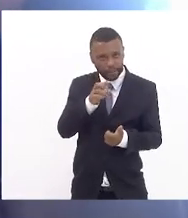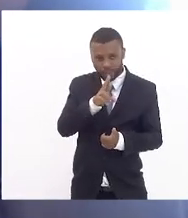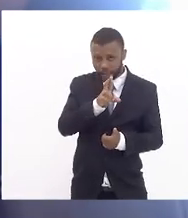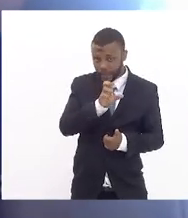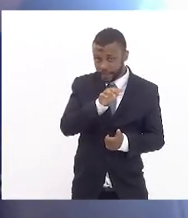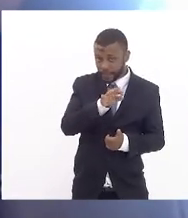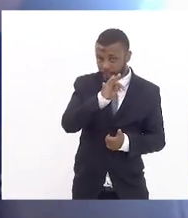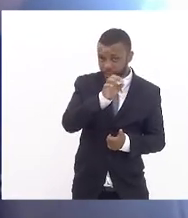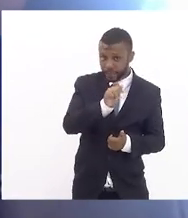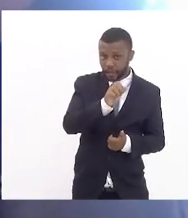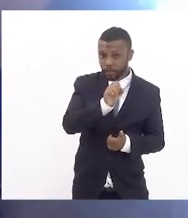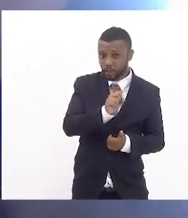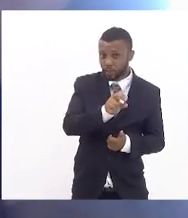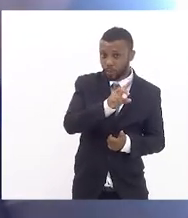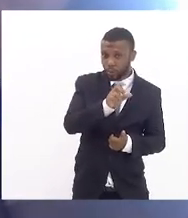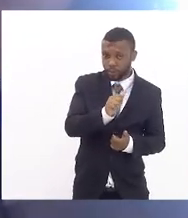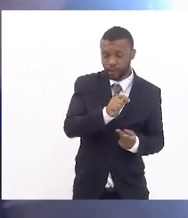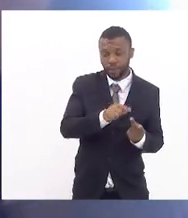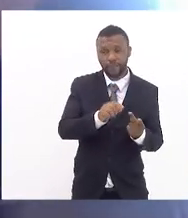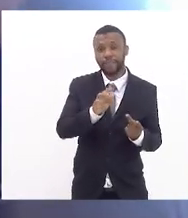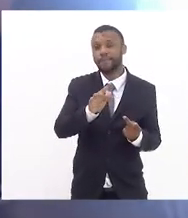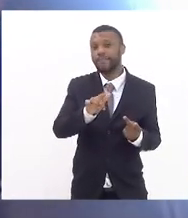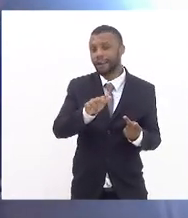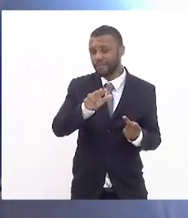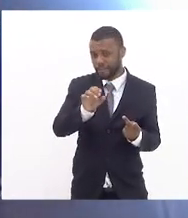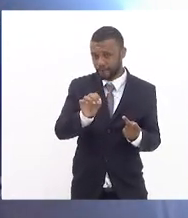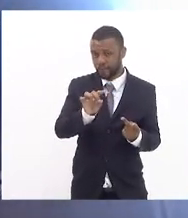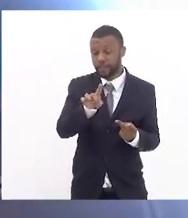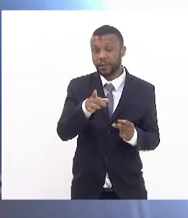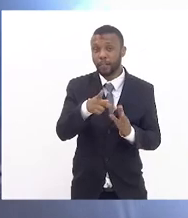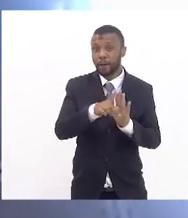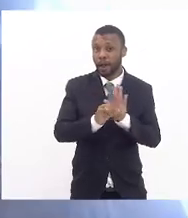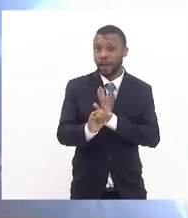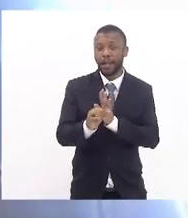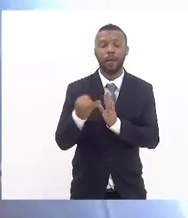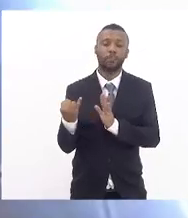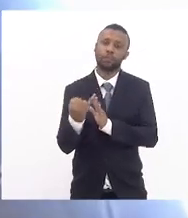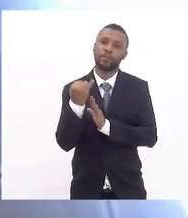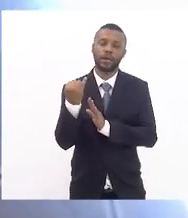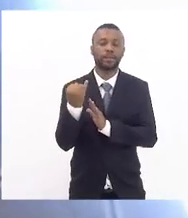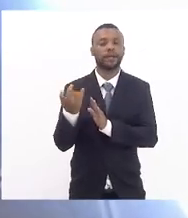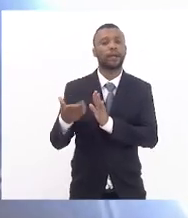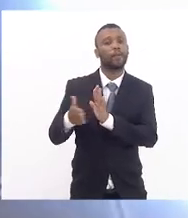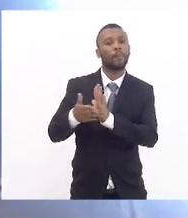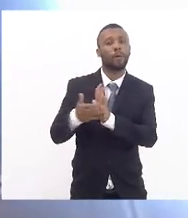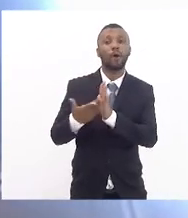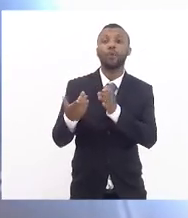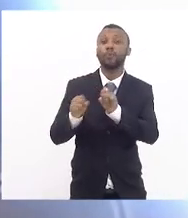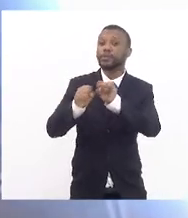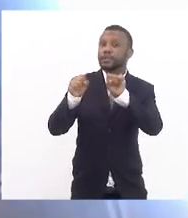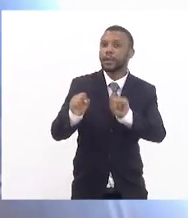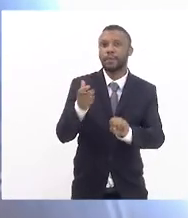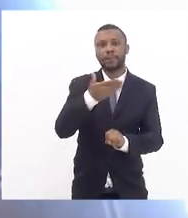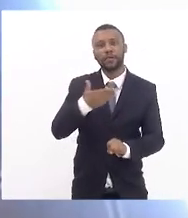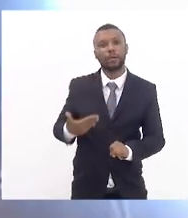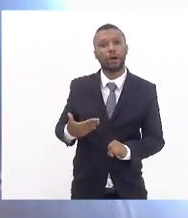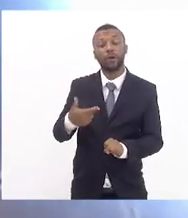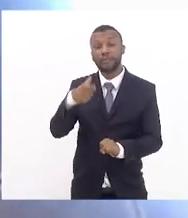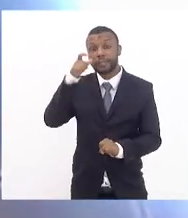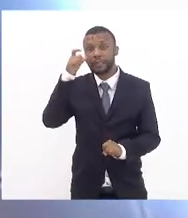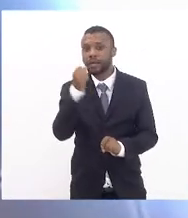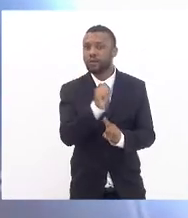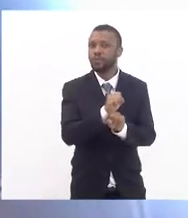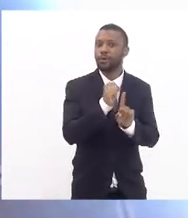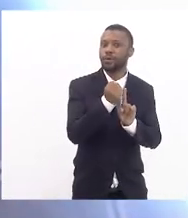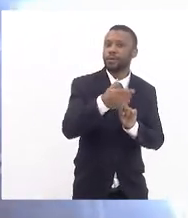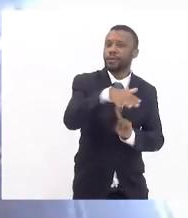um PL muito importante porque propõe um sistema estadual de habitação de interesse social, muito na perspectiva de